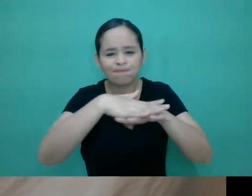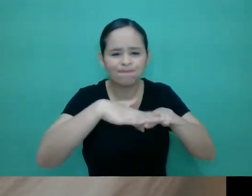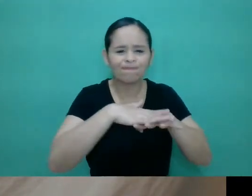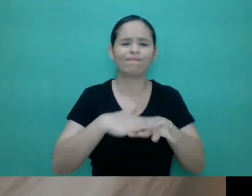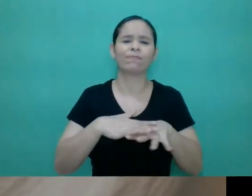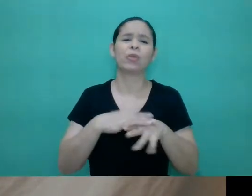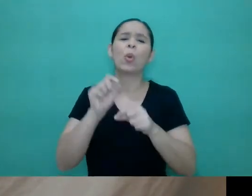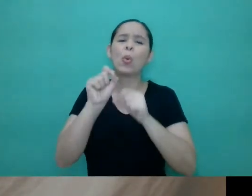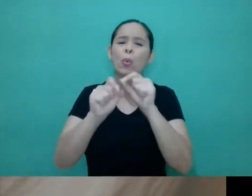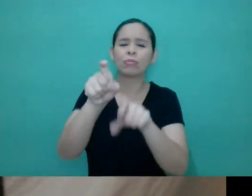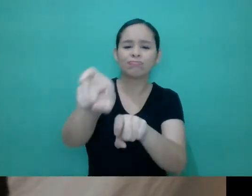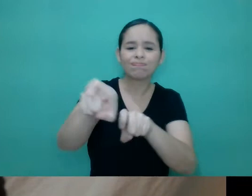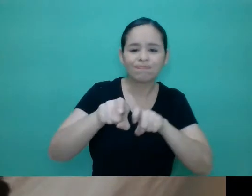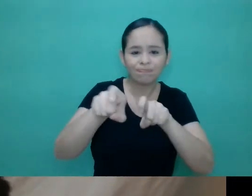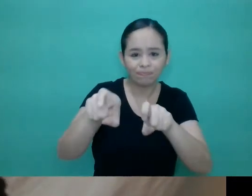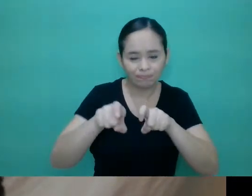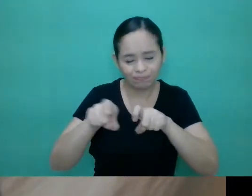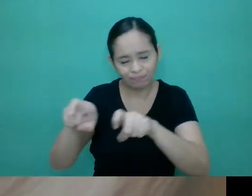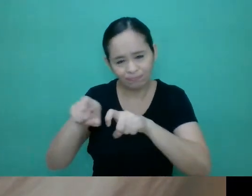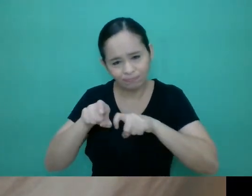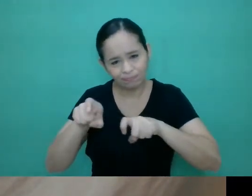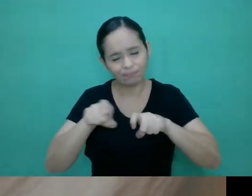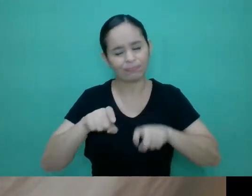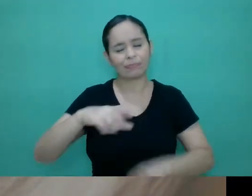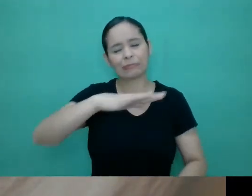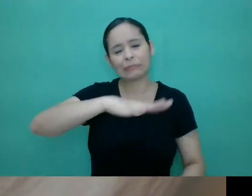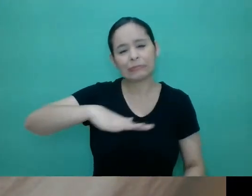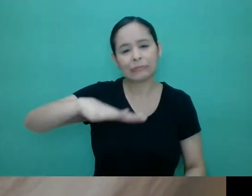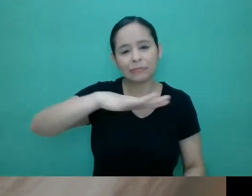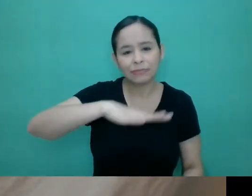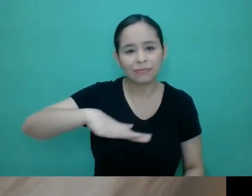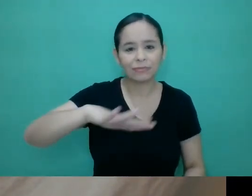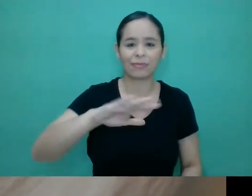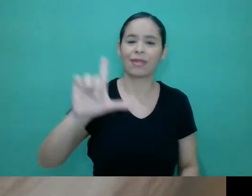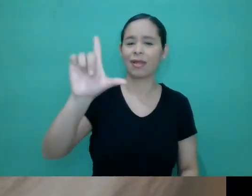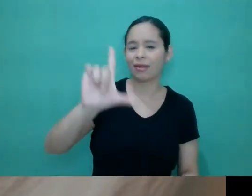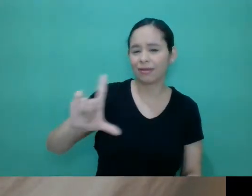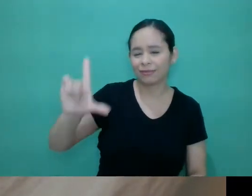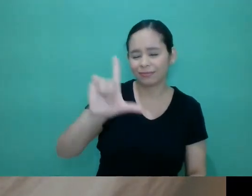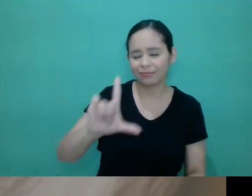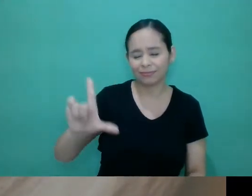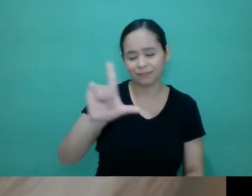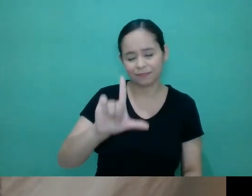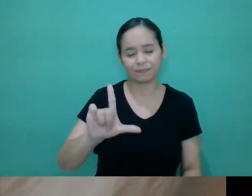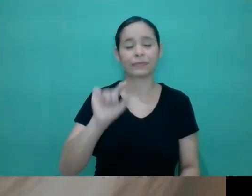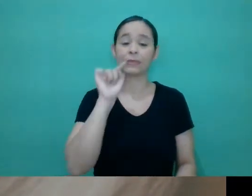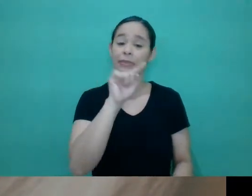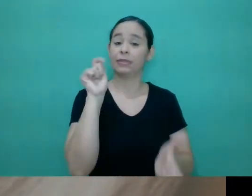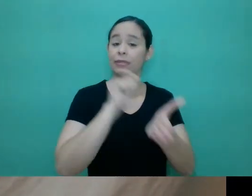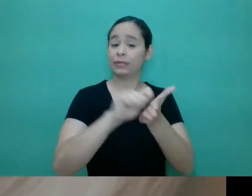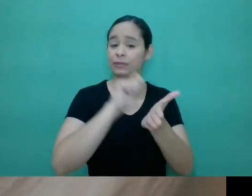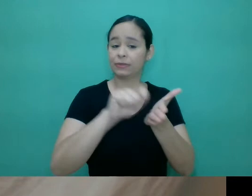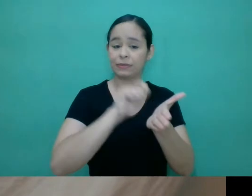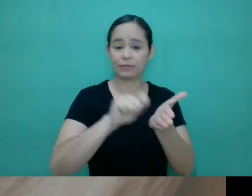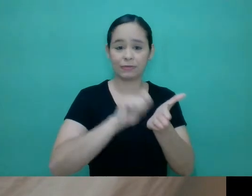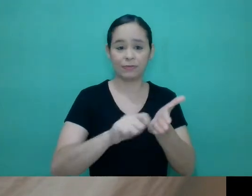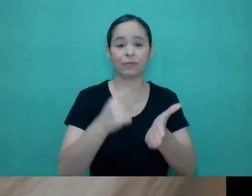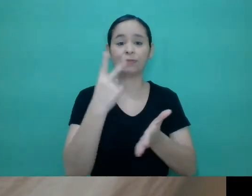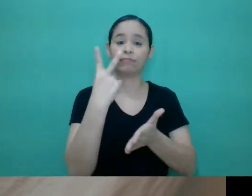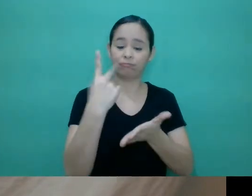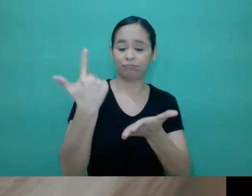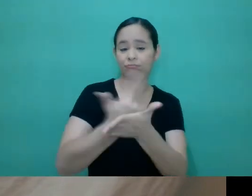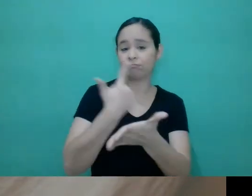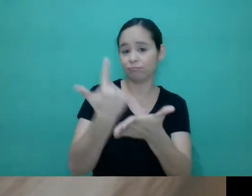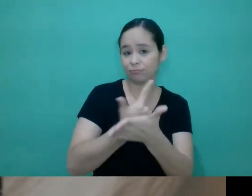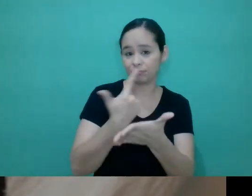comum no meio literário guianense. Ele escreveu 2 livros, um em